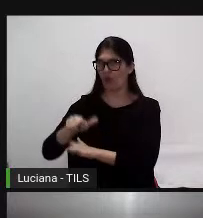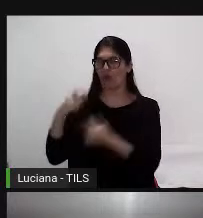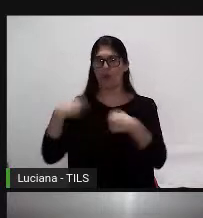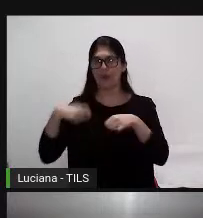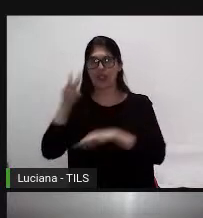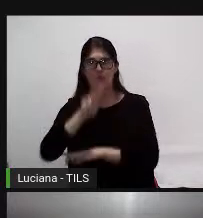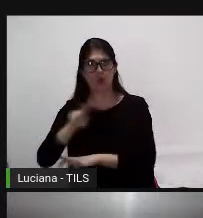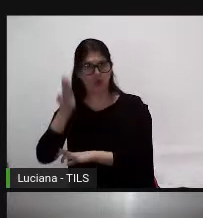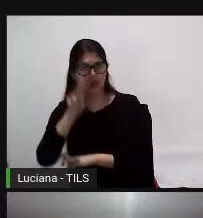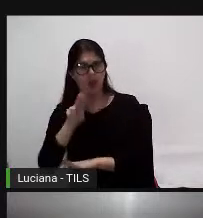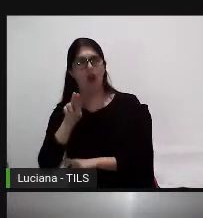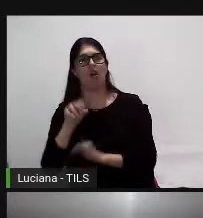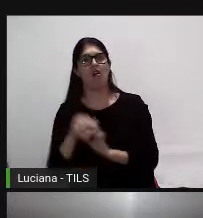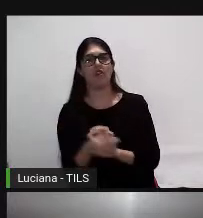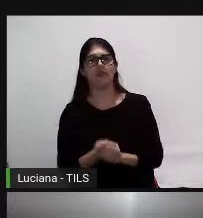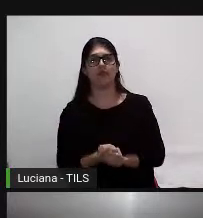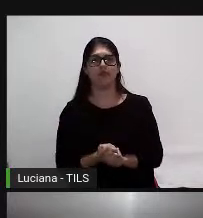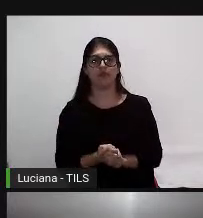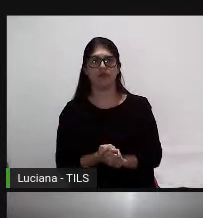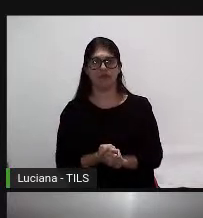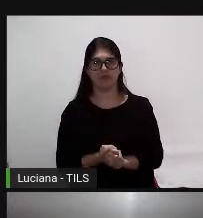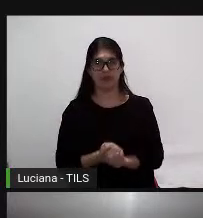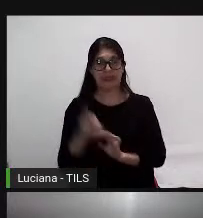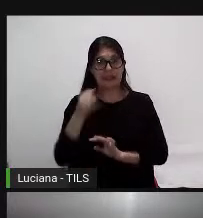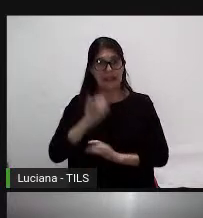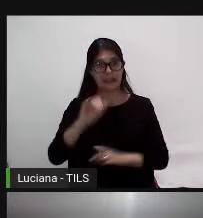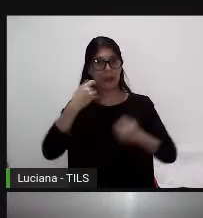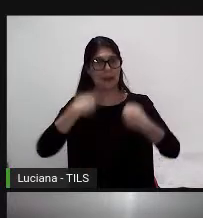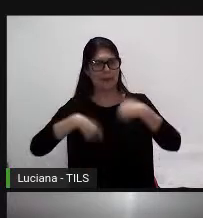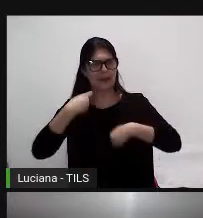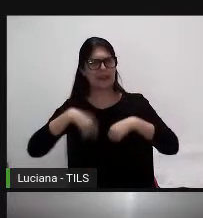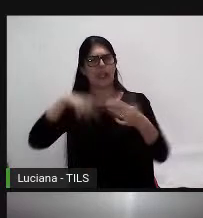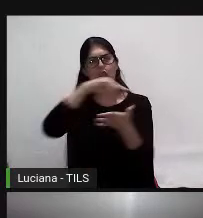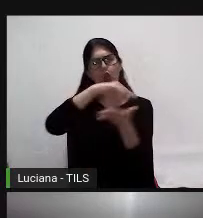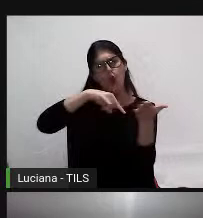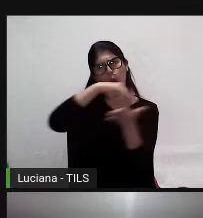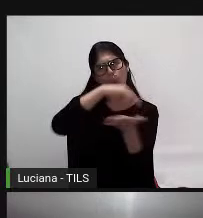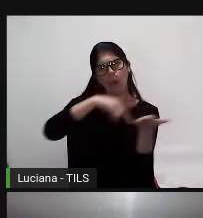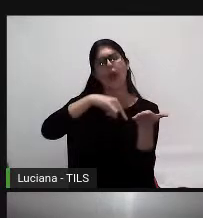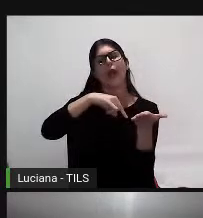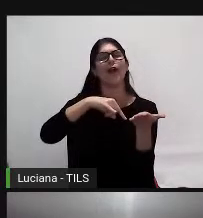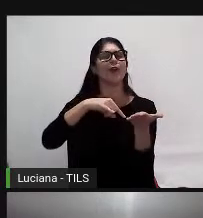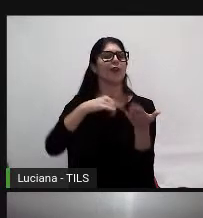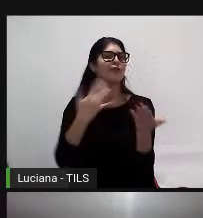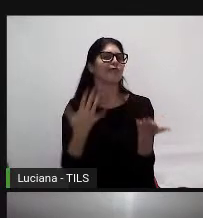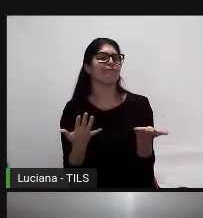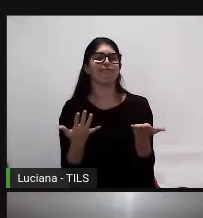ativo. E nisso, se vocês precisarem de algum documento, algum